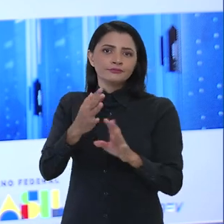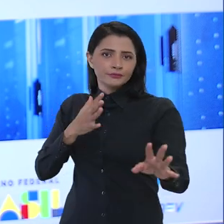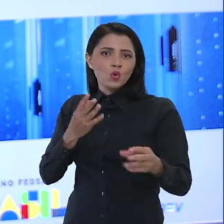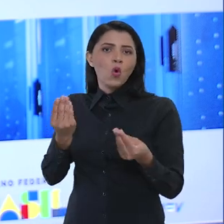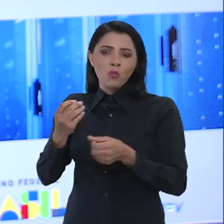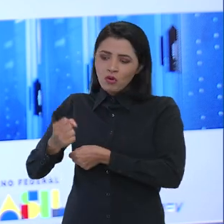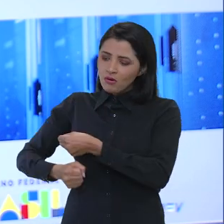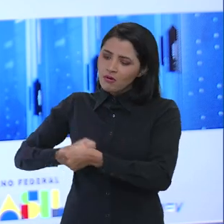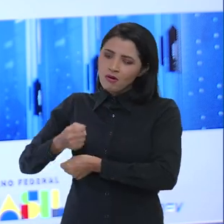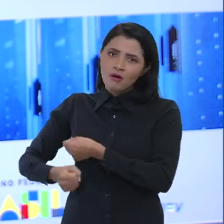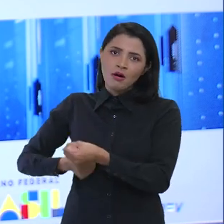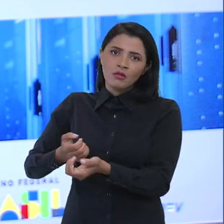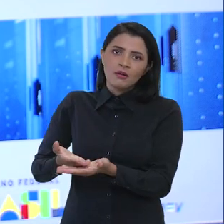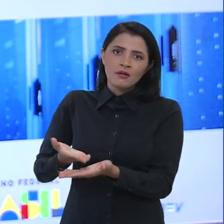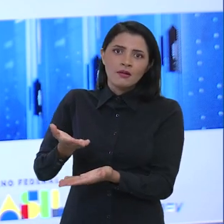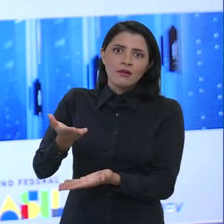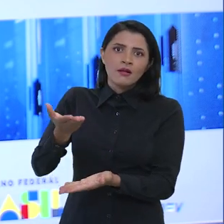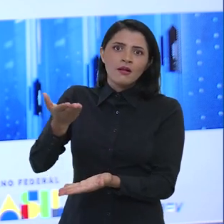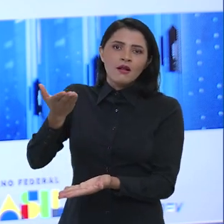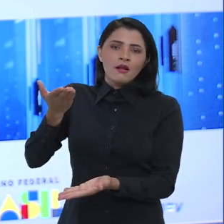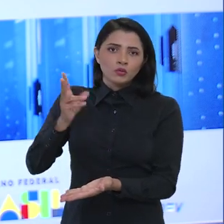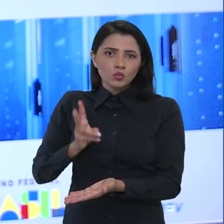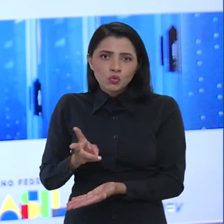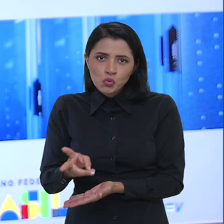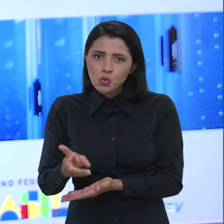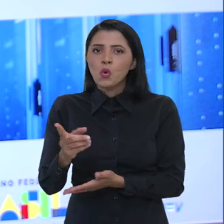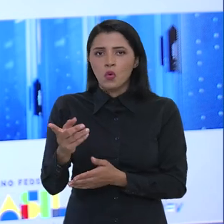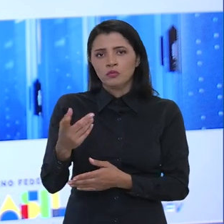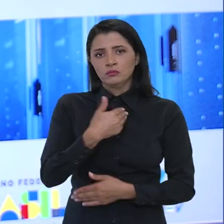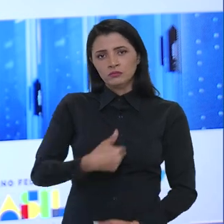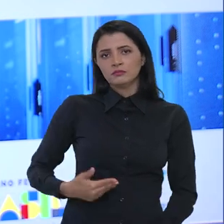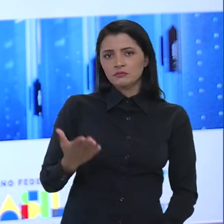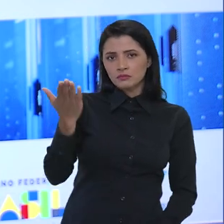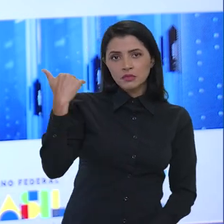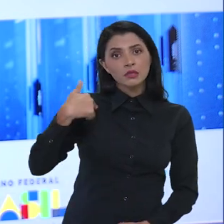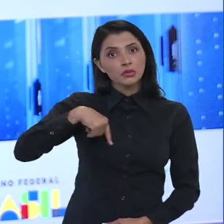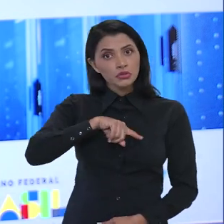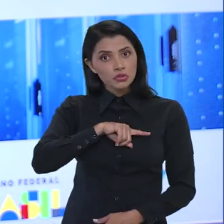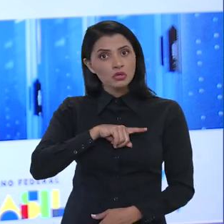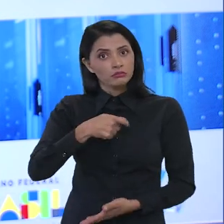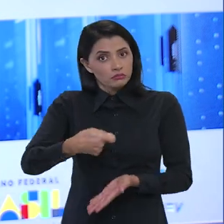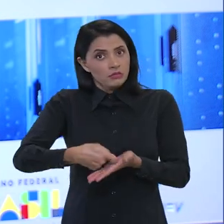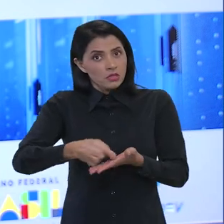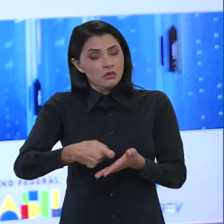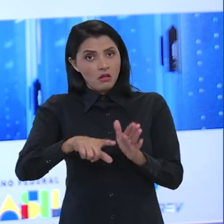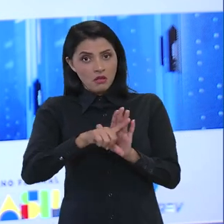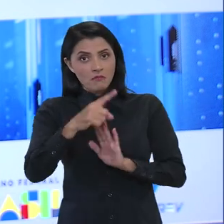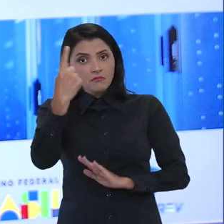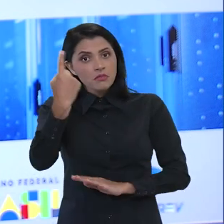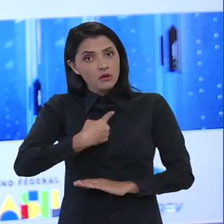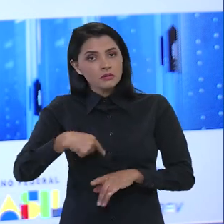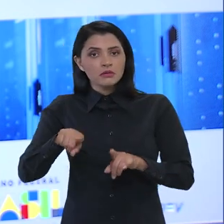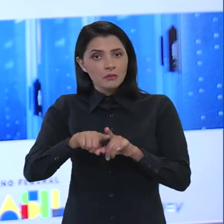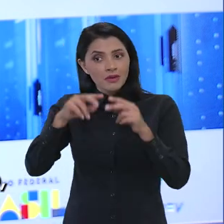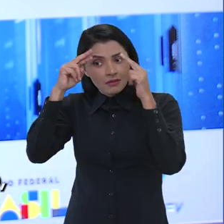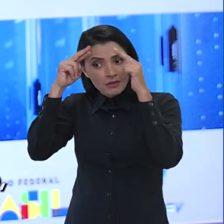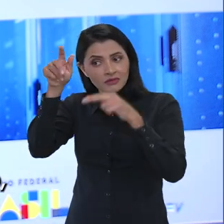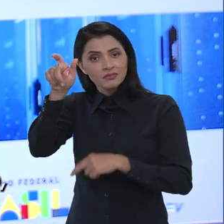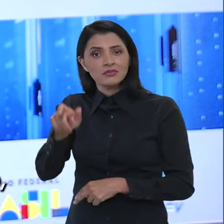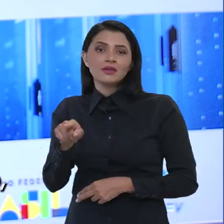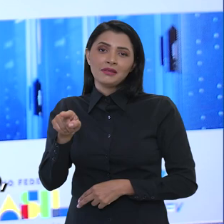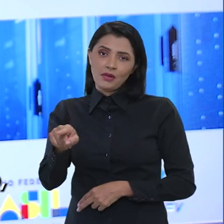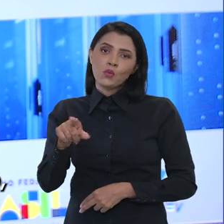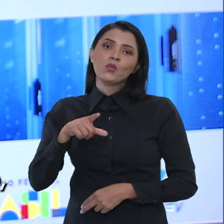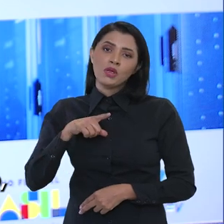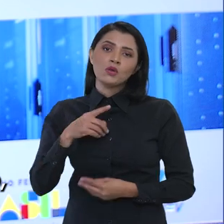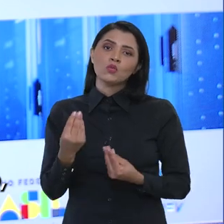foi construída ao longo de anos, ela se mantém, se manteve no governo passado e nós temos não só a obrigação legal, mas temos